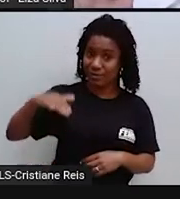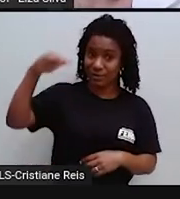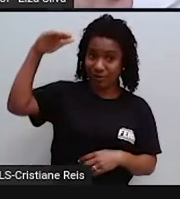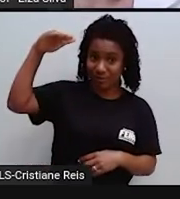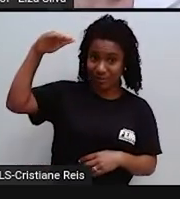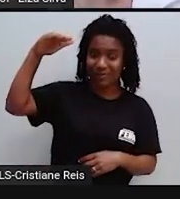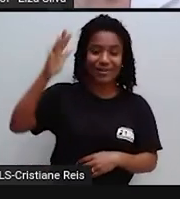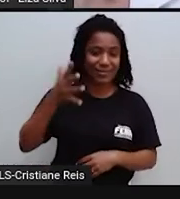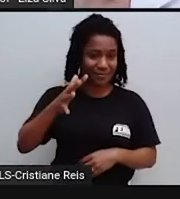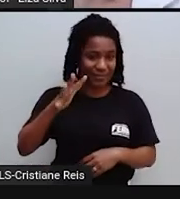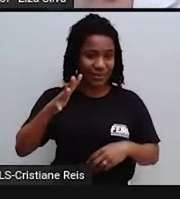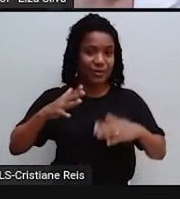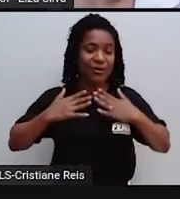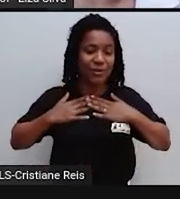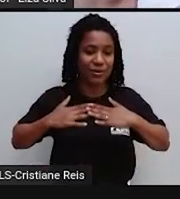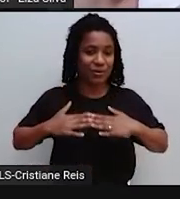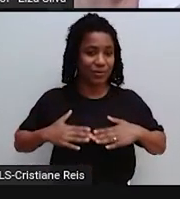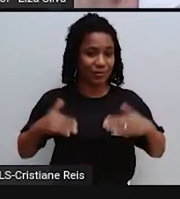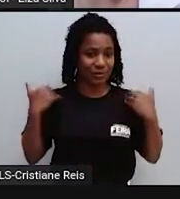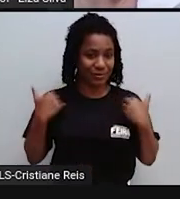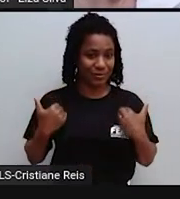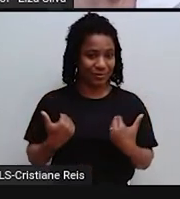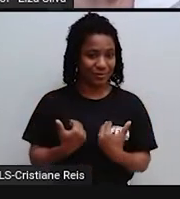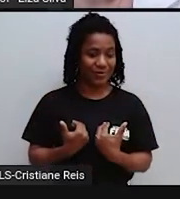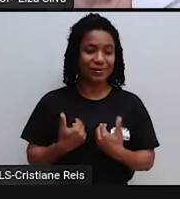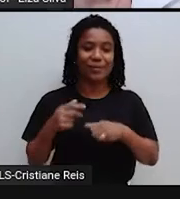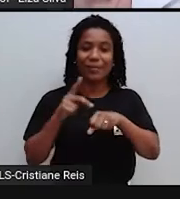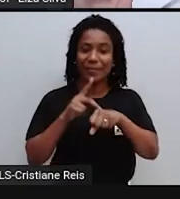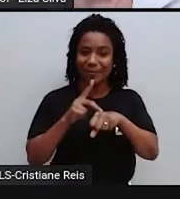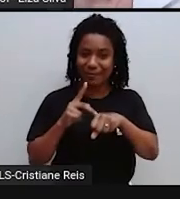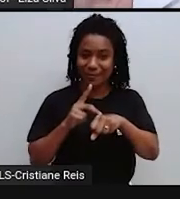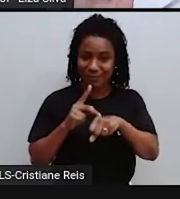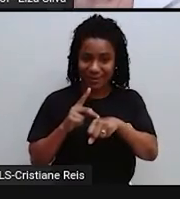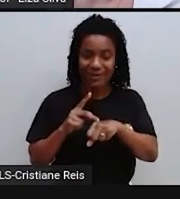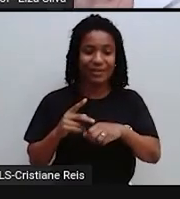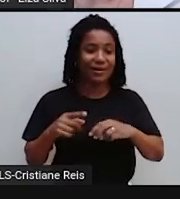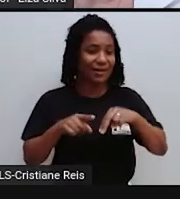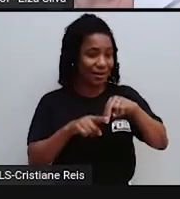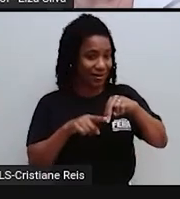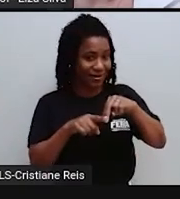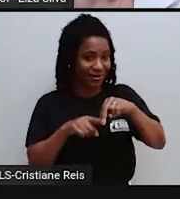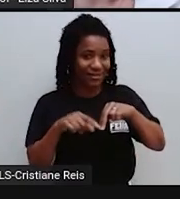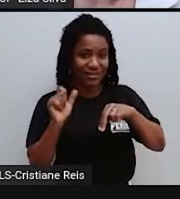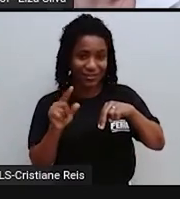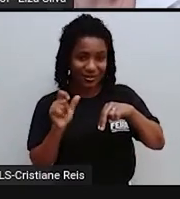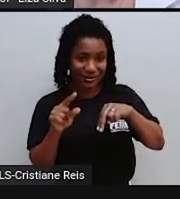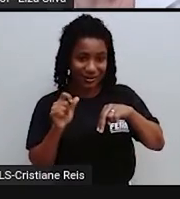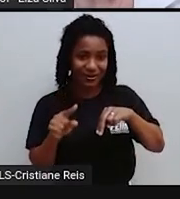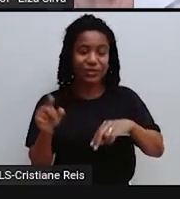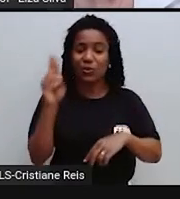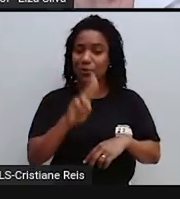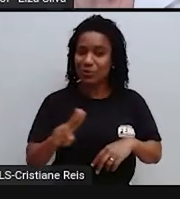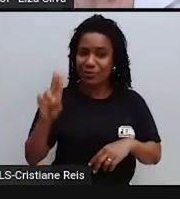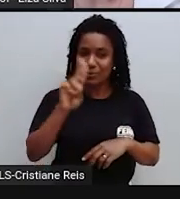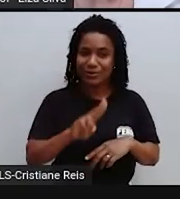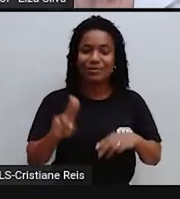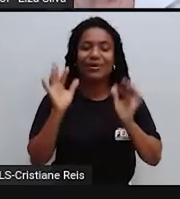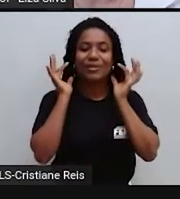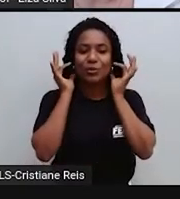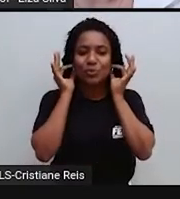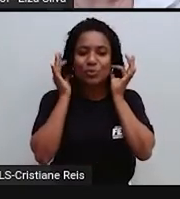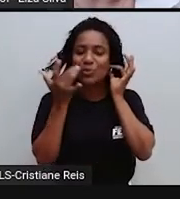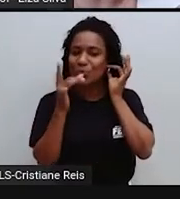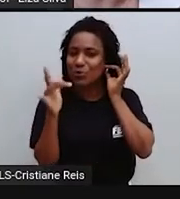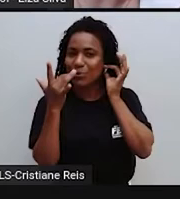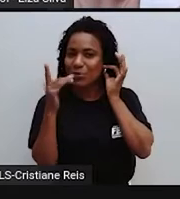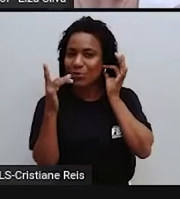estou vestindo uma camiseta de cor preta, calças jeans. Uso brincos dourados com pedra preta.